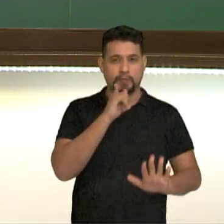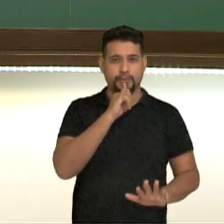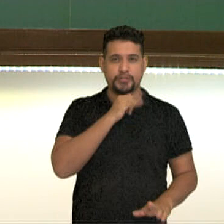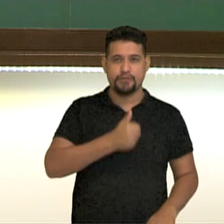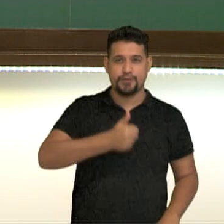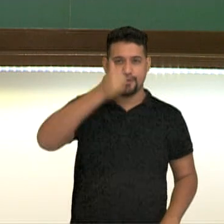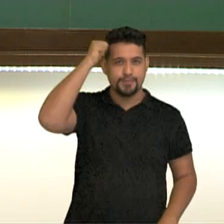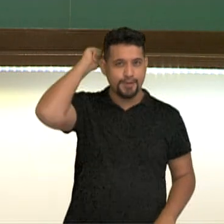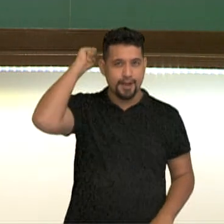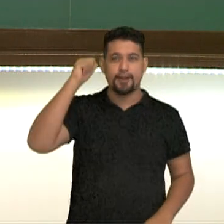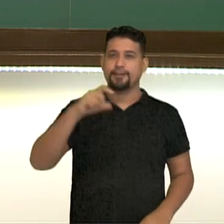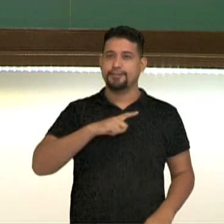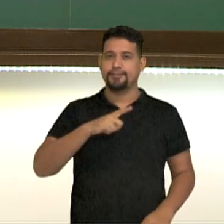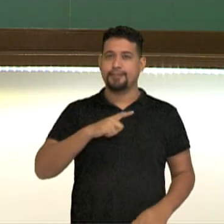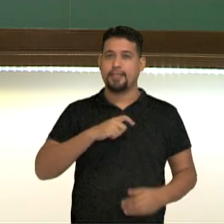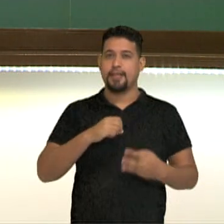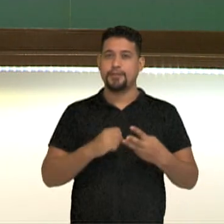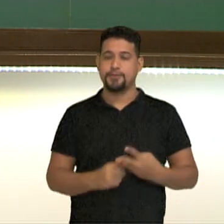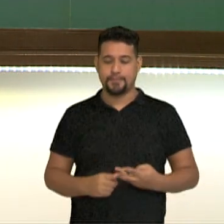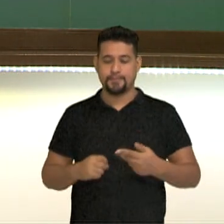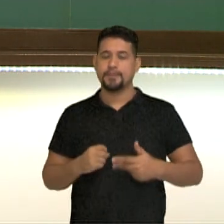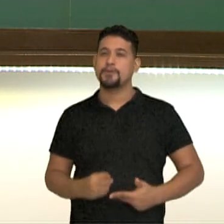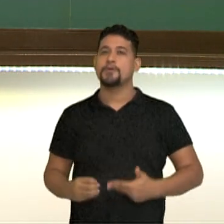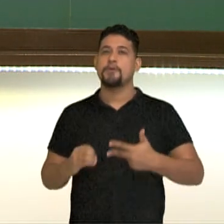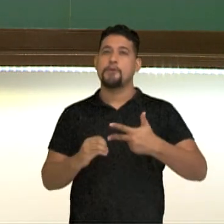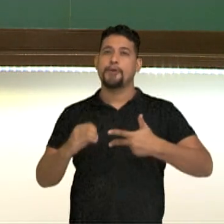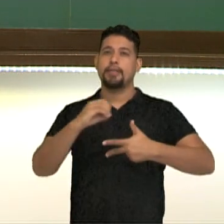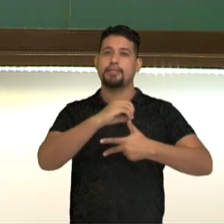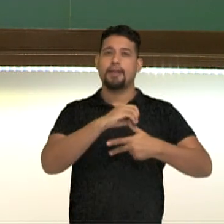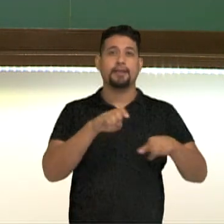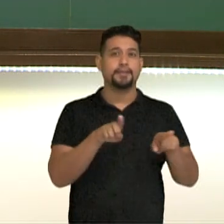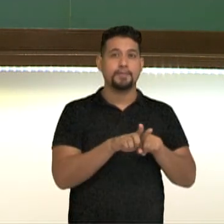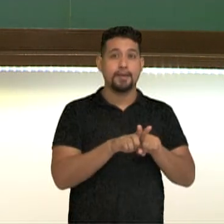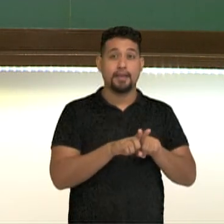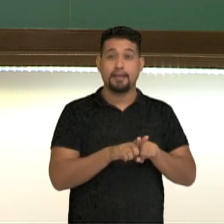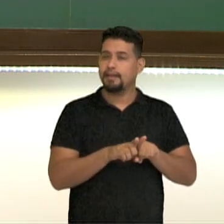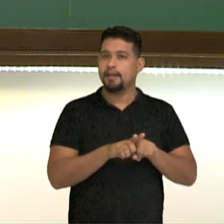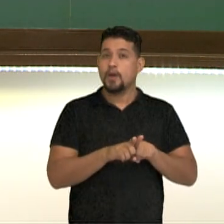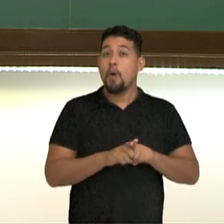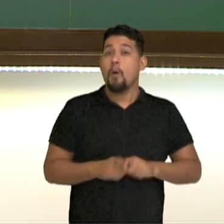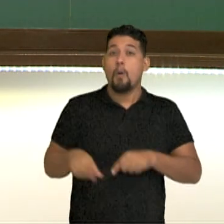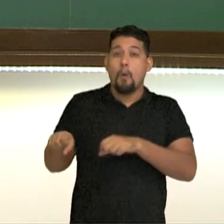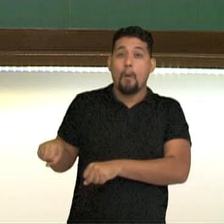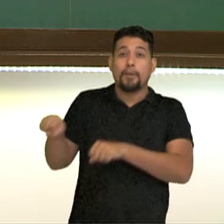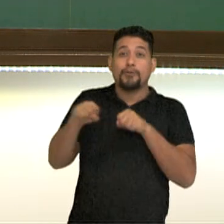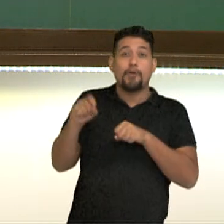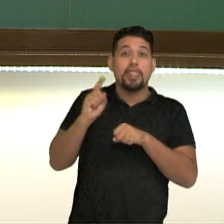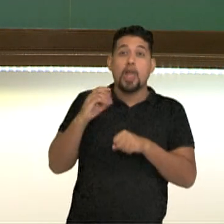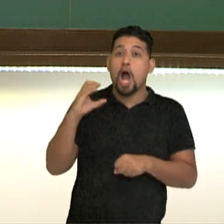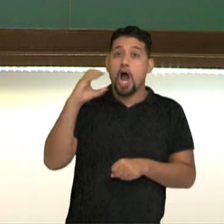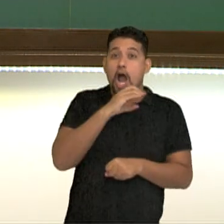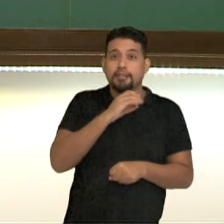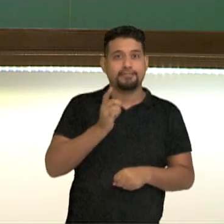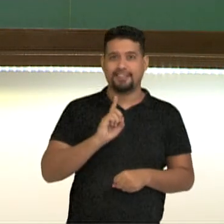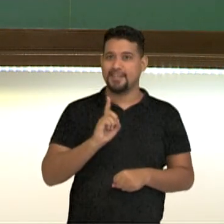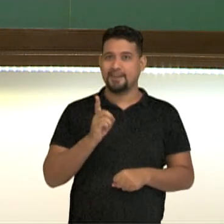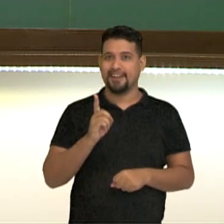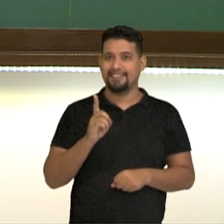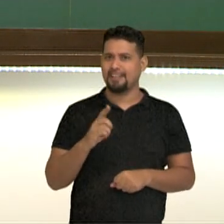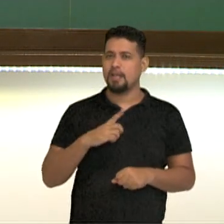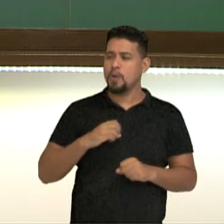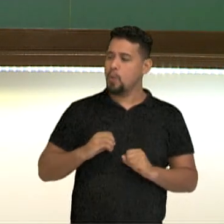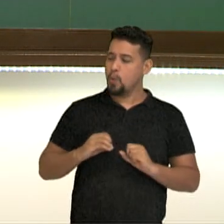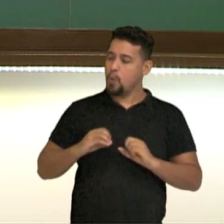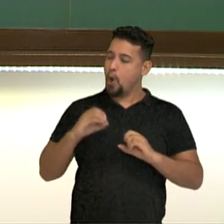vestibular, questão de Enem. O cobertor, ele não esquenta, ele não tem calor. É só você pensar. Numa